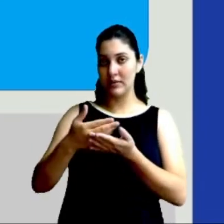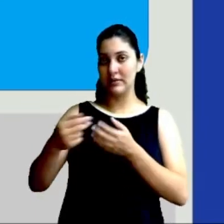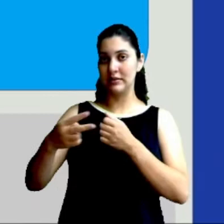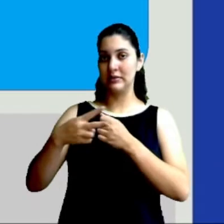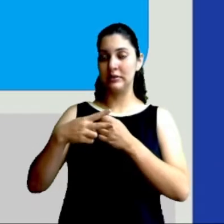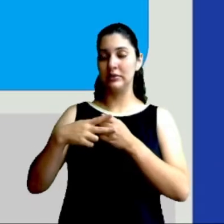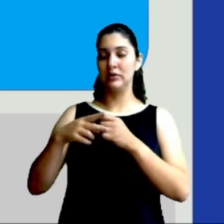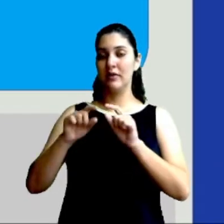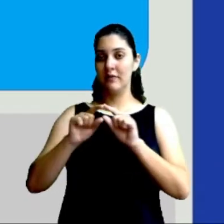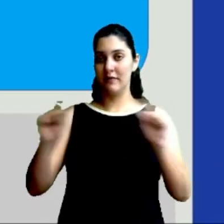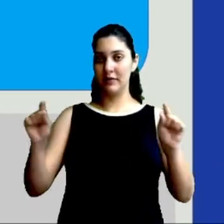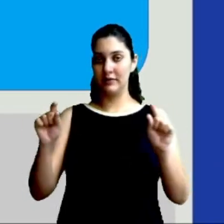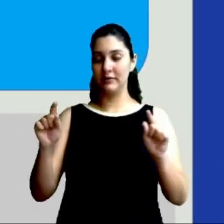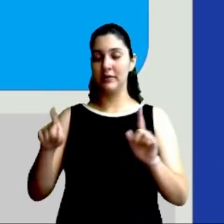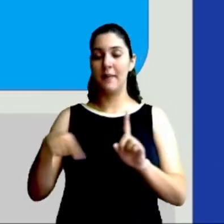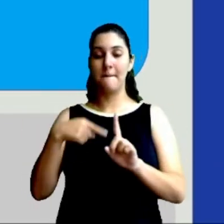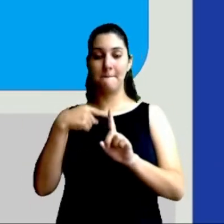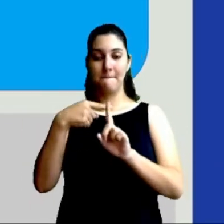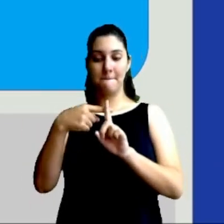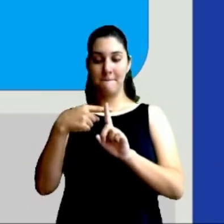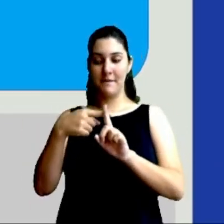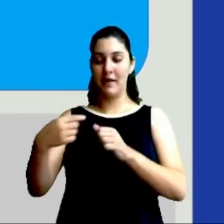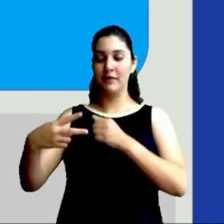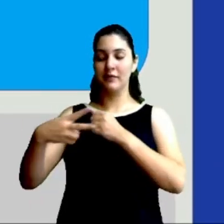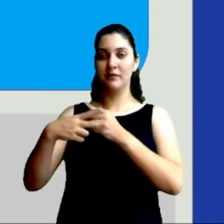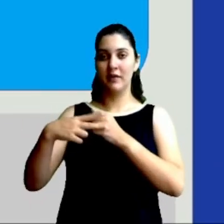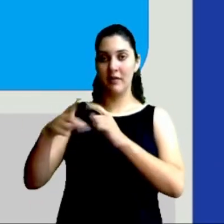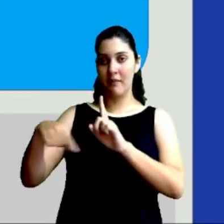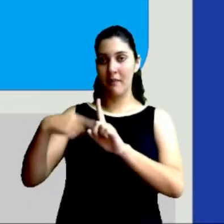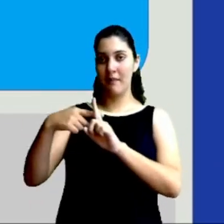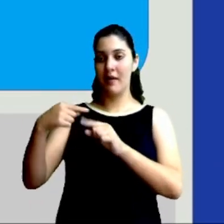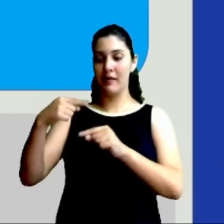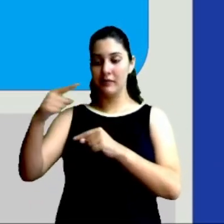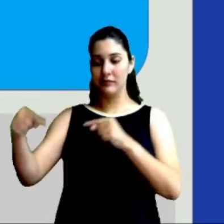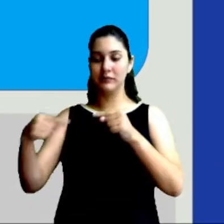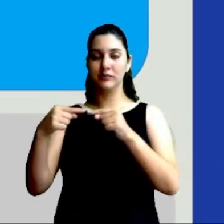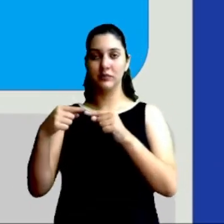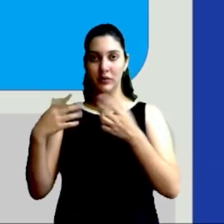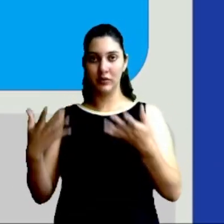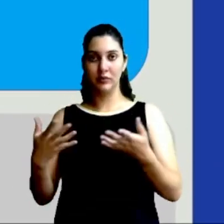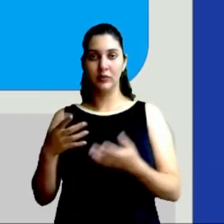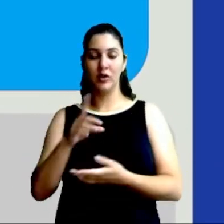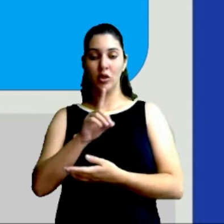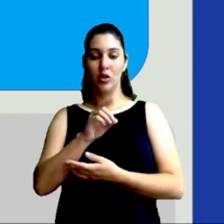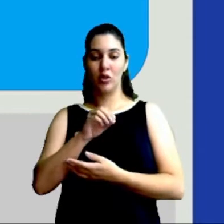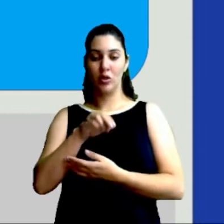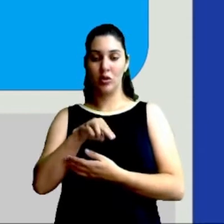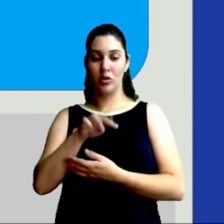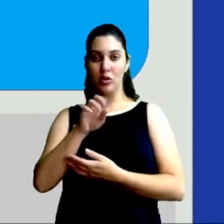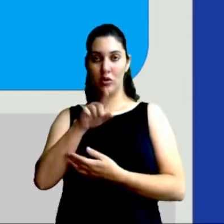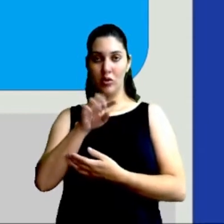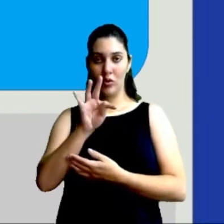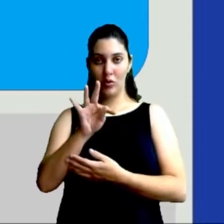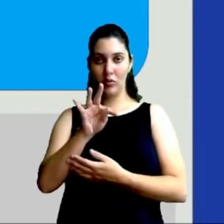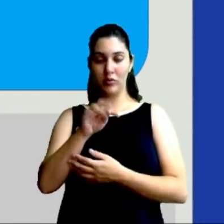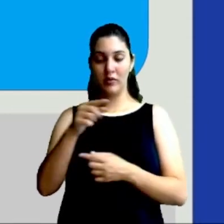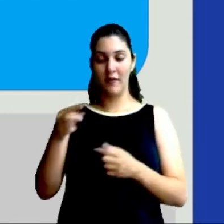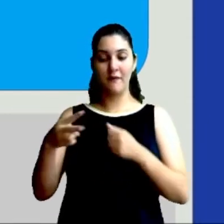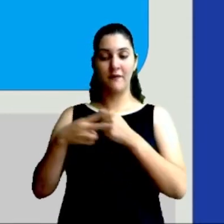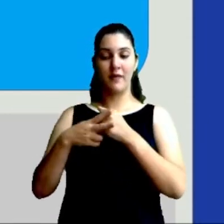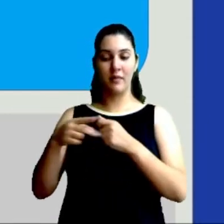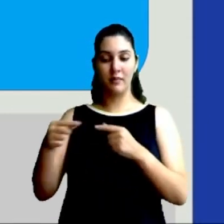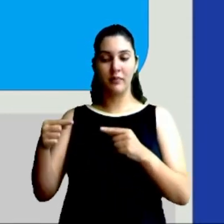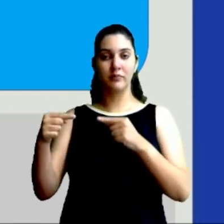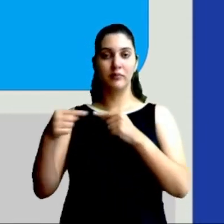uso don't, mais o verb, mais o object. Ou seja, don't, verbo e o objeto.